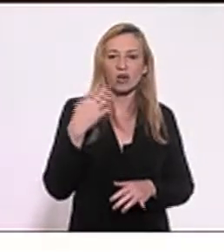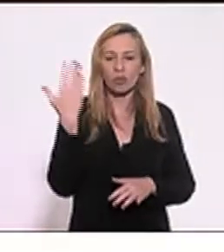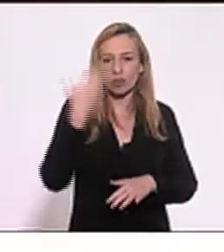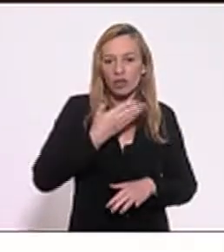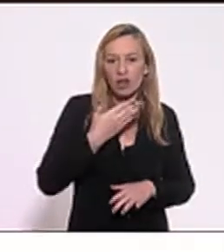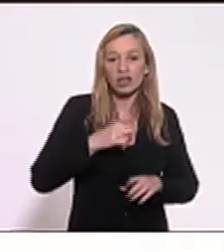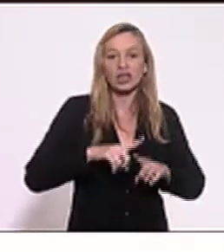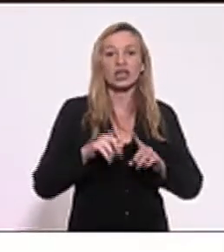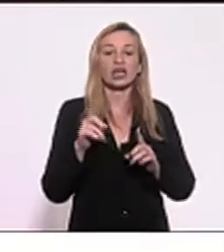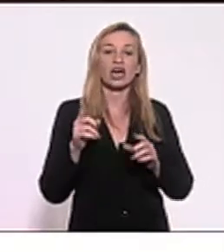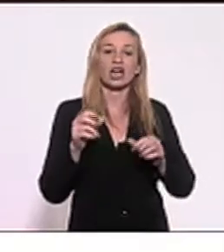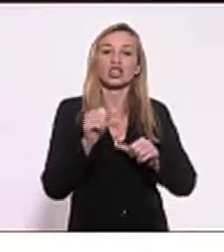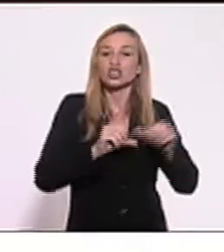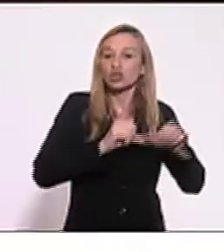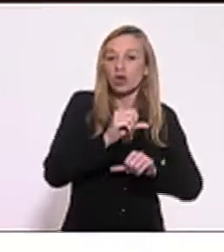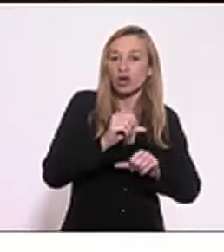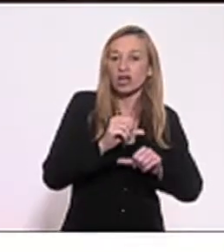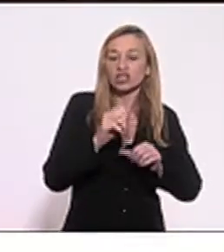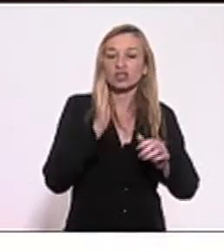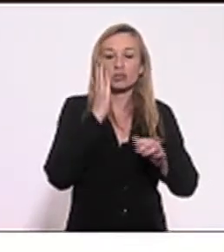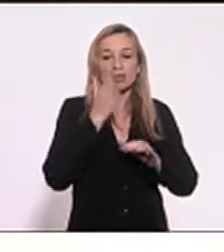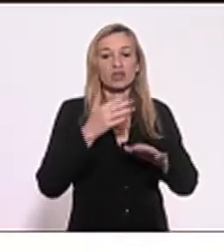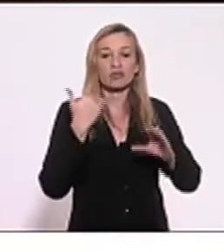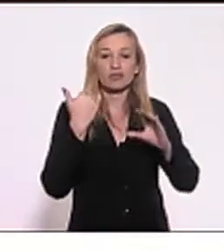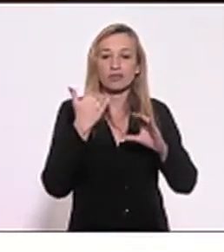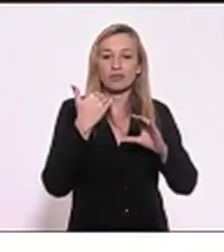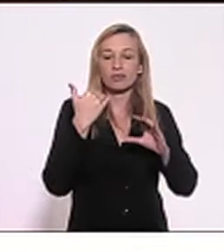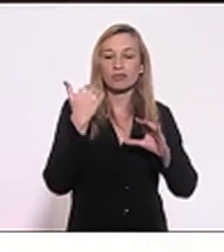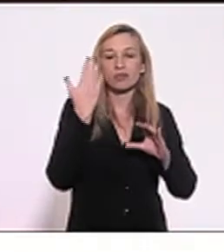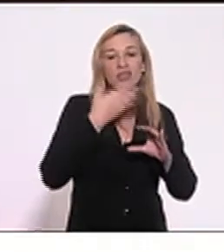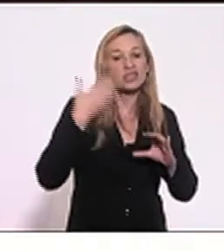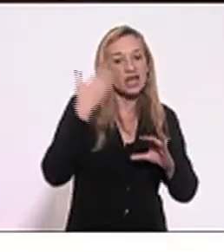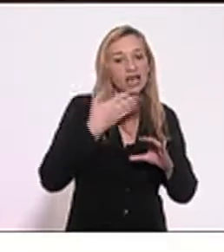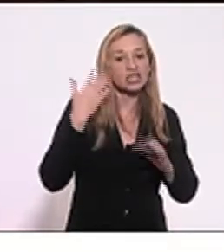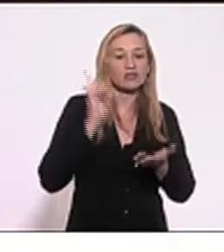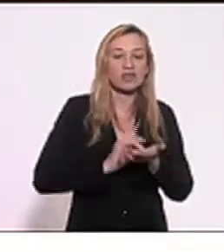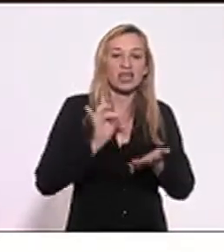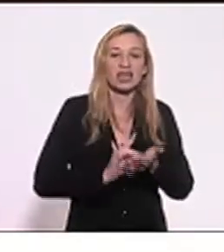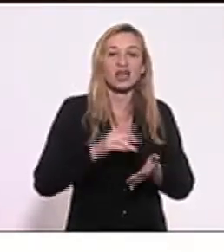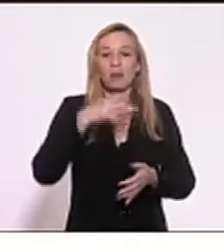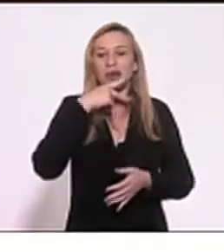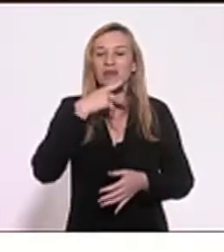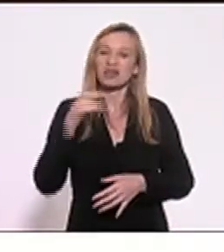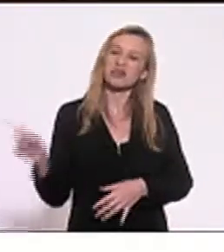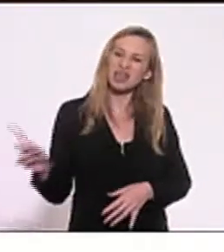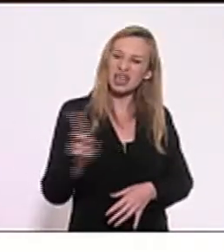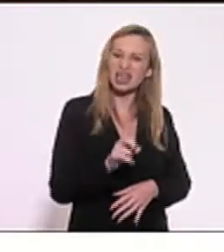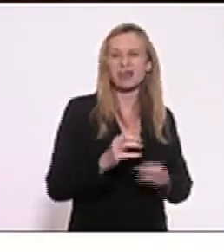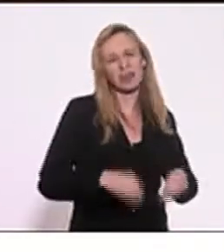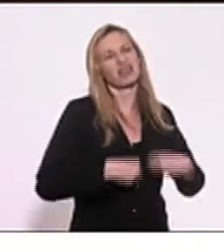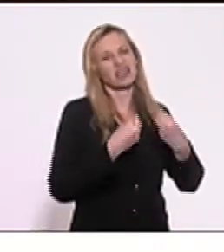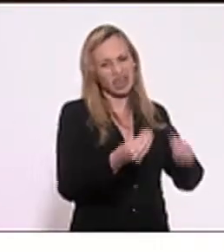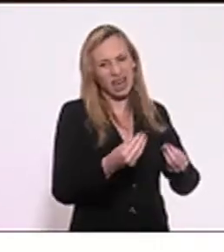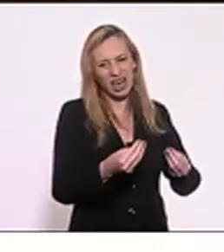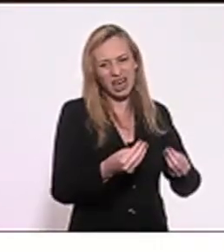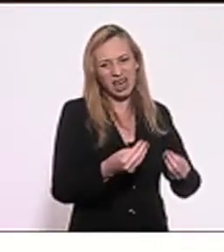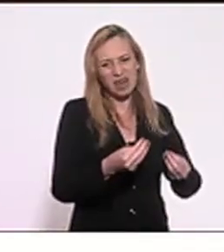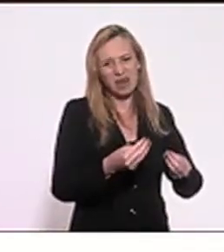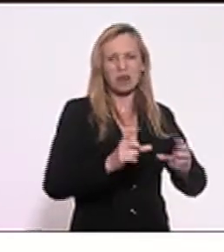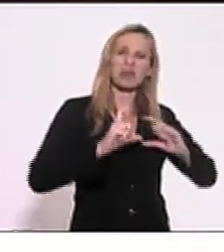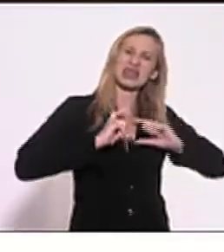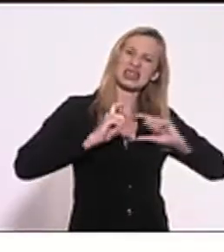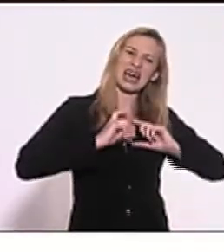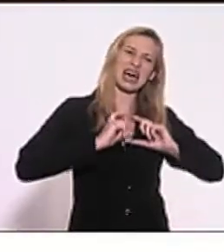de mensagens sejam verídicas, e o parlamento vem aqui querer dar uma medalha para esse marginal.